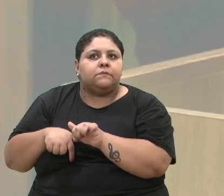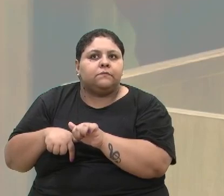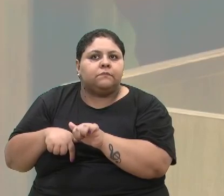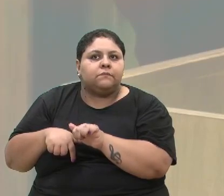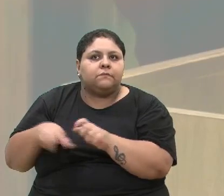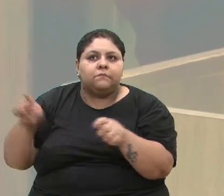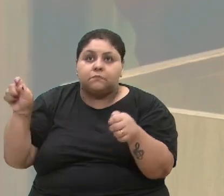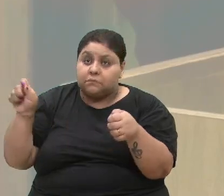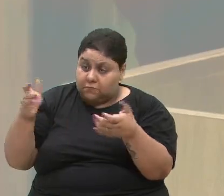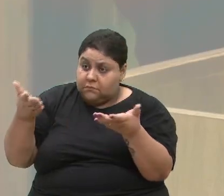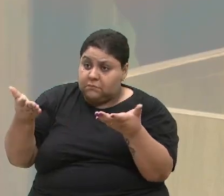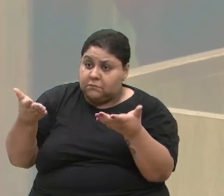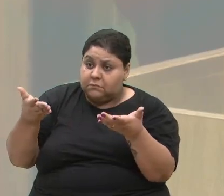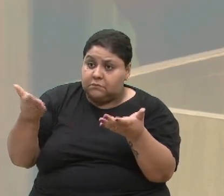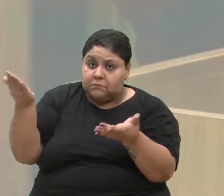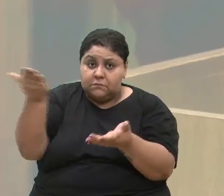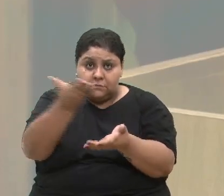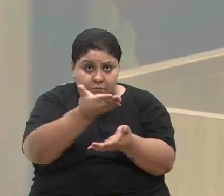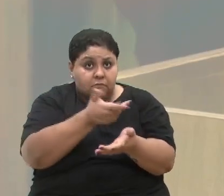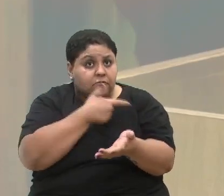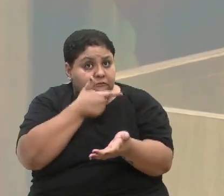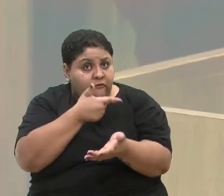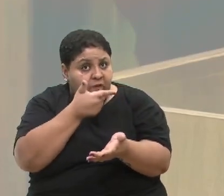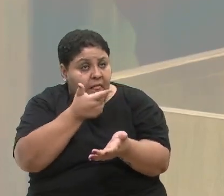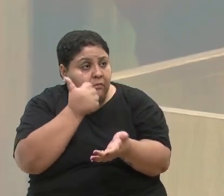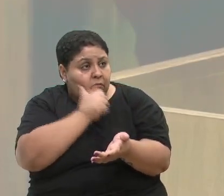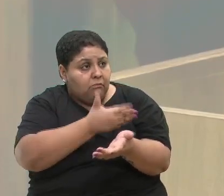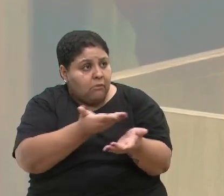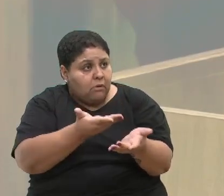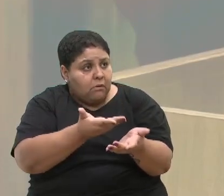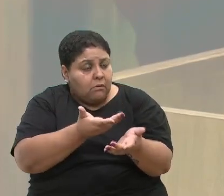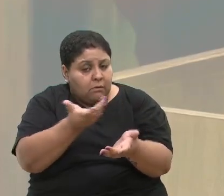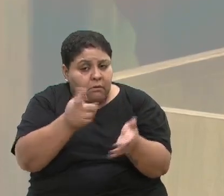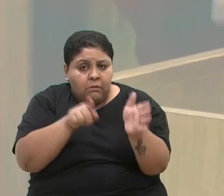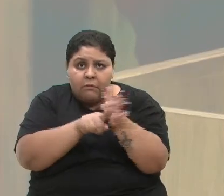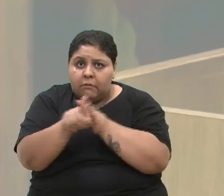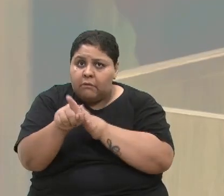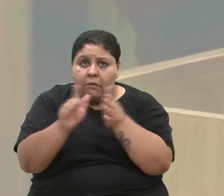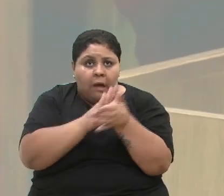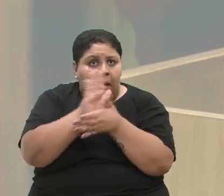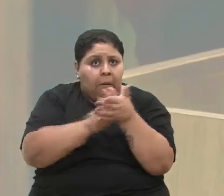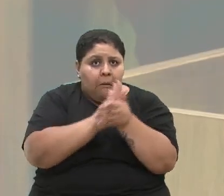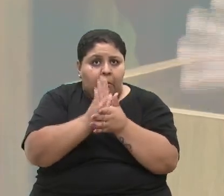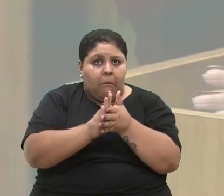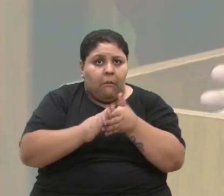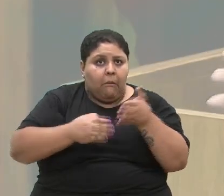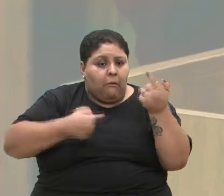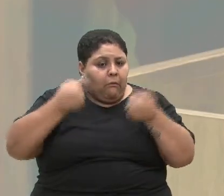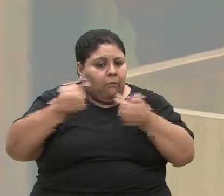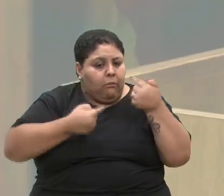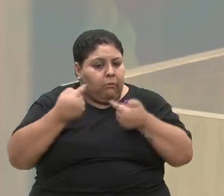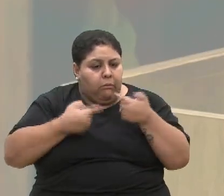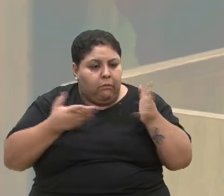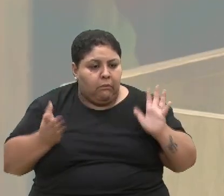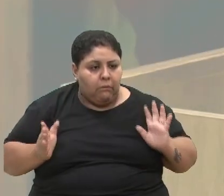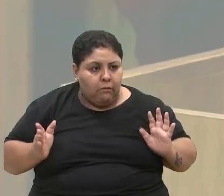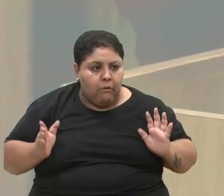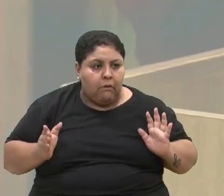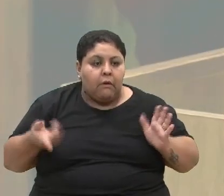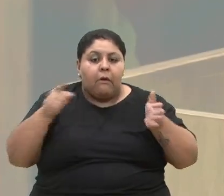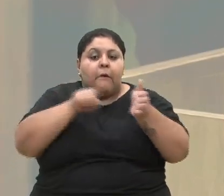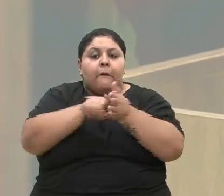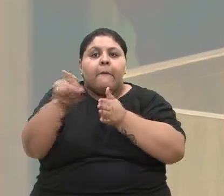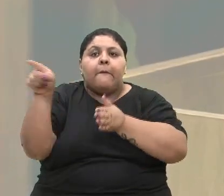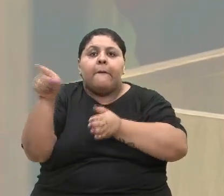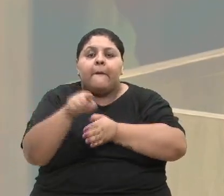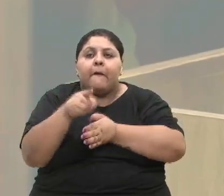Faço questão que as colegas se manifestem. Eu só quero perguntar o seguinte. Aqui ninguém está brigando, ninguém está ofendendo ninguém. A pergunta é,